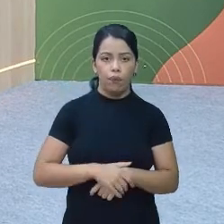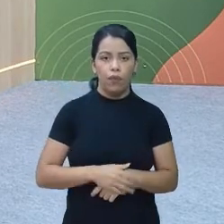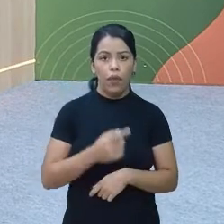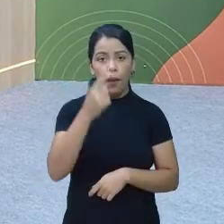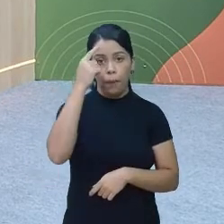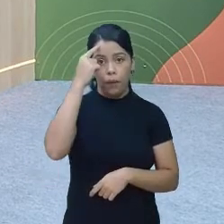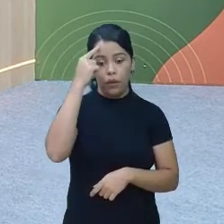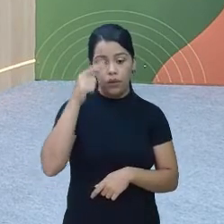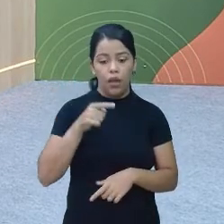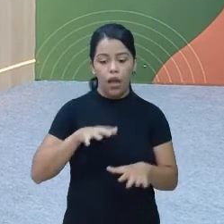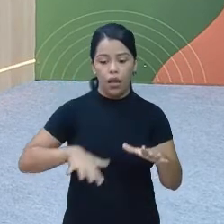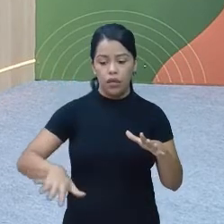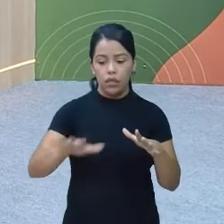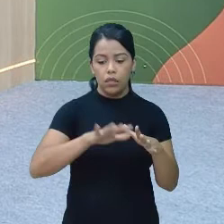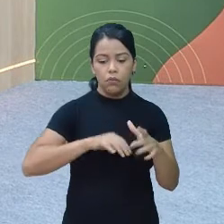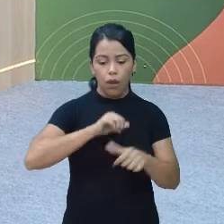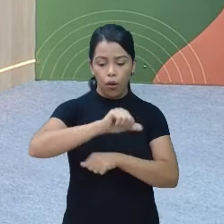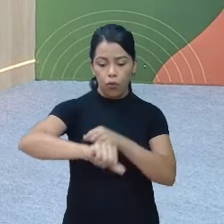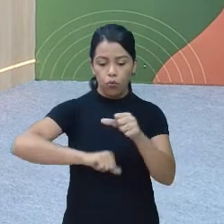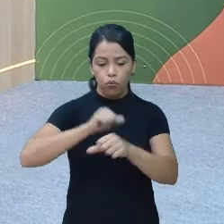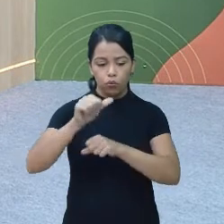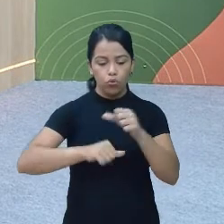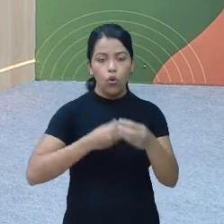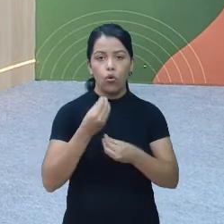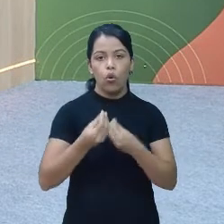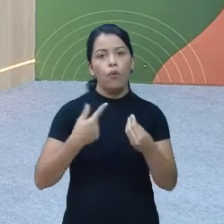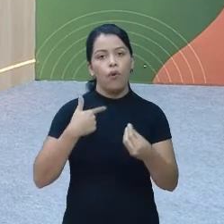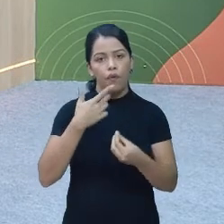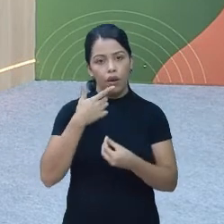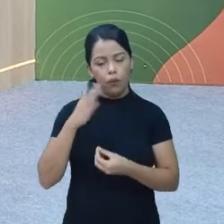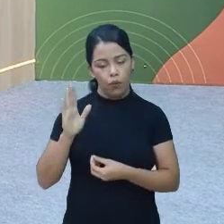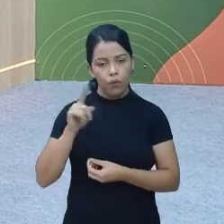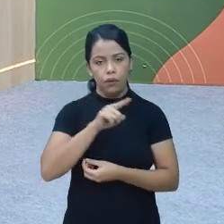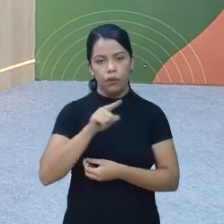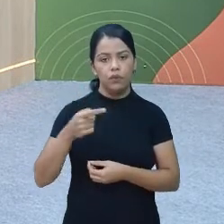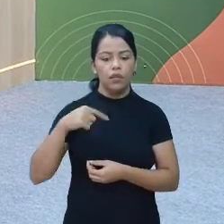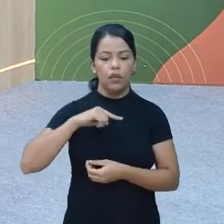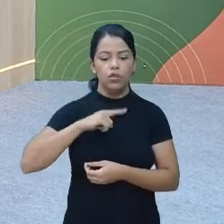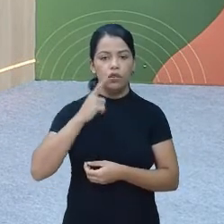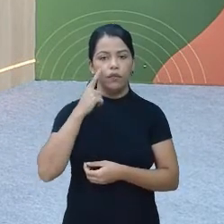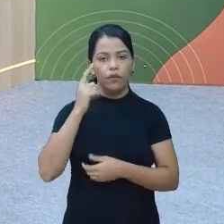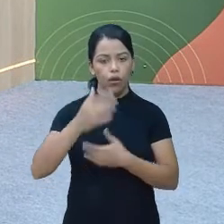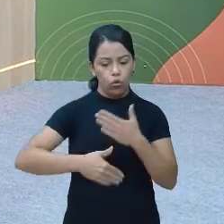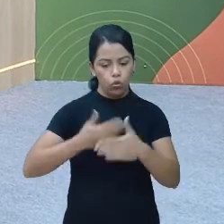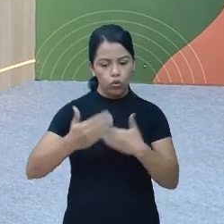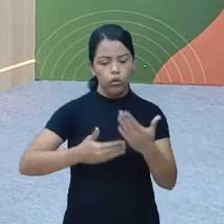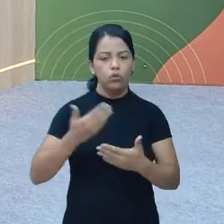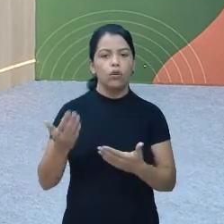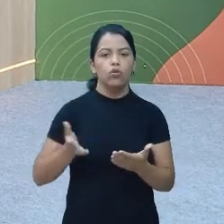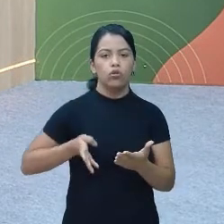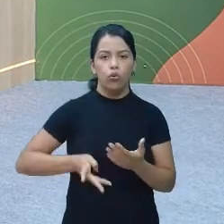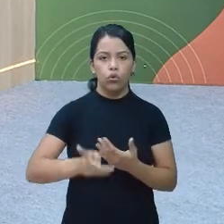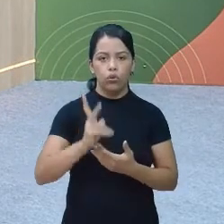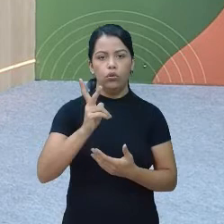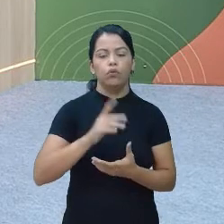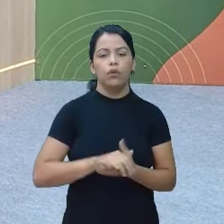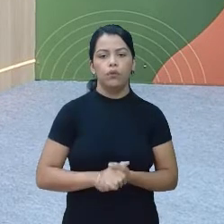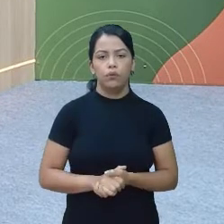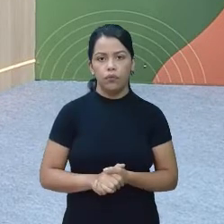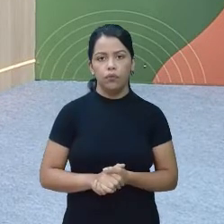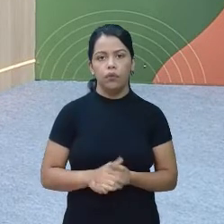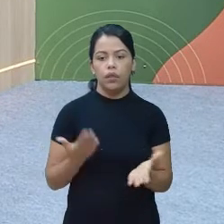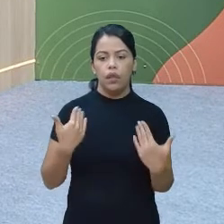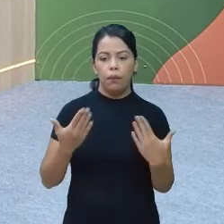pensar esses espaços remodelados e, como eu disse para vocês, como eu prometi, a gente vai continuar debatendo isso nas aulas seguintes. Nós vimos